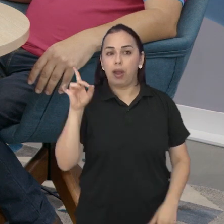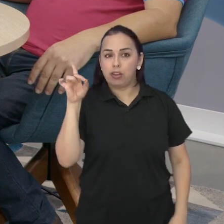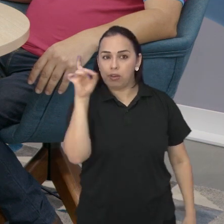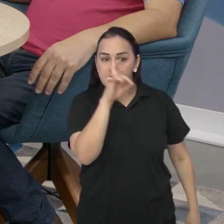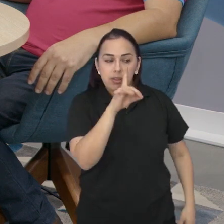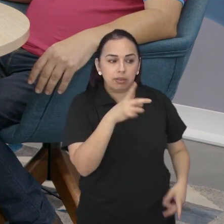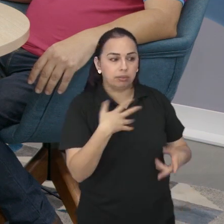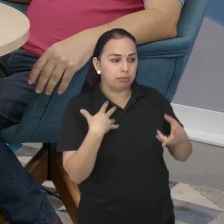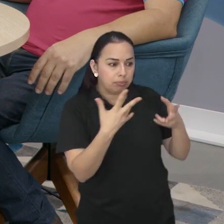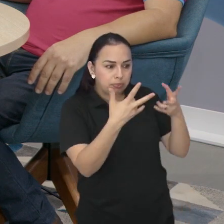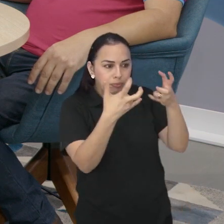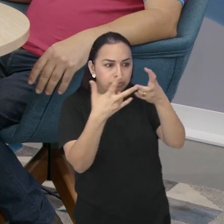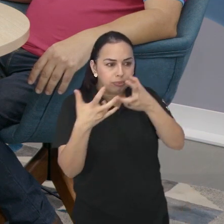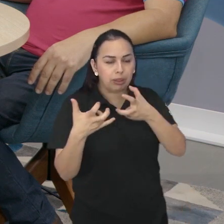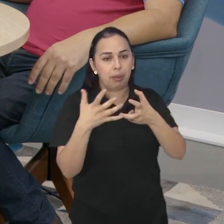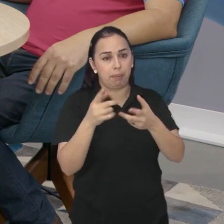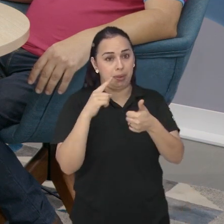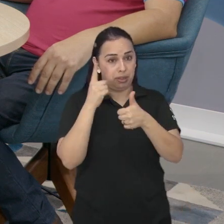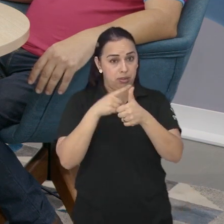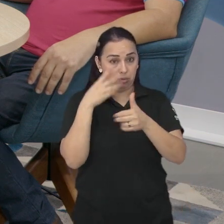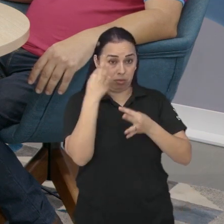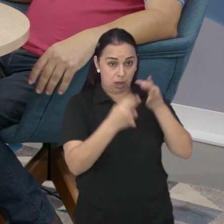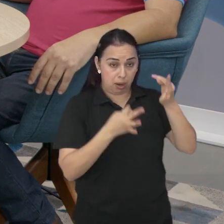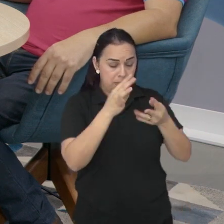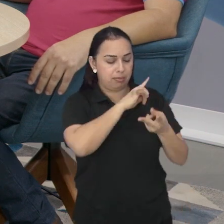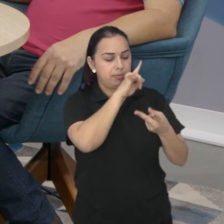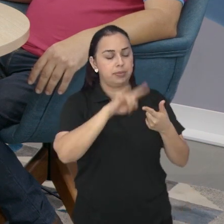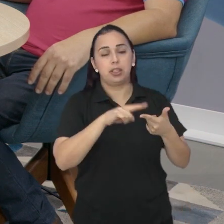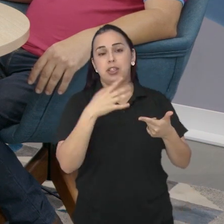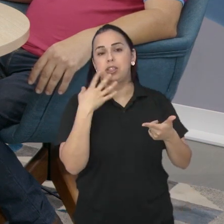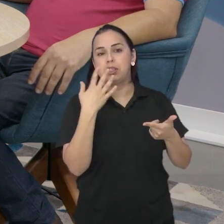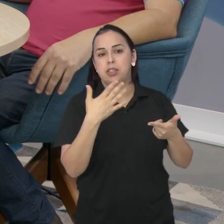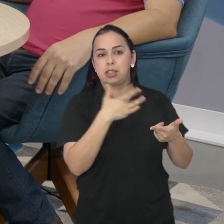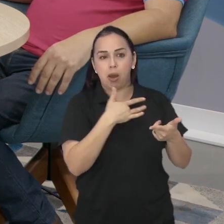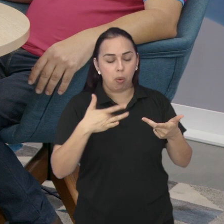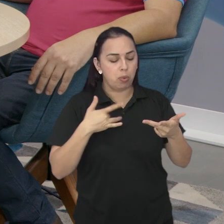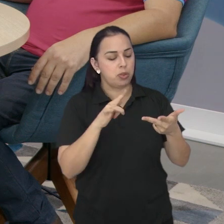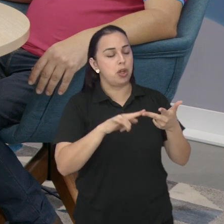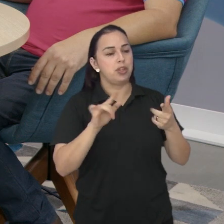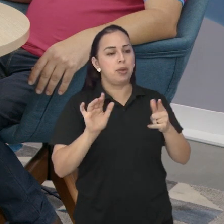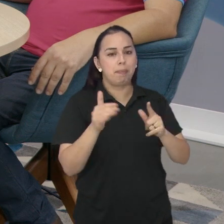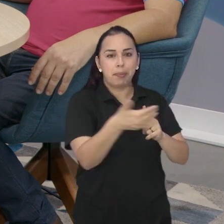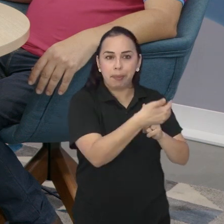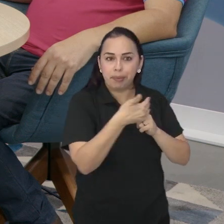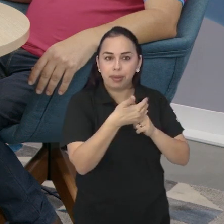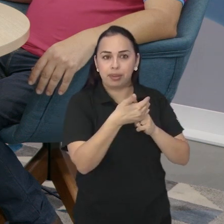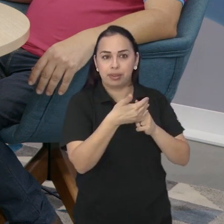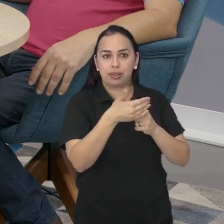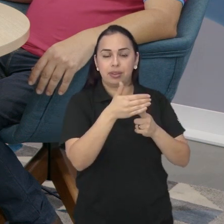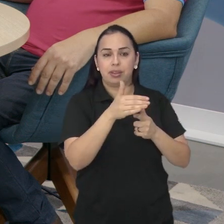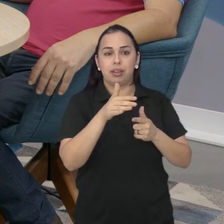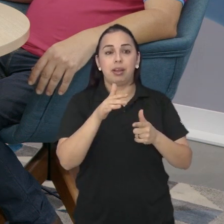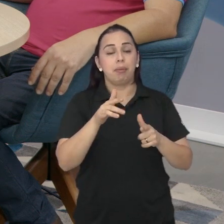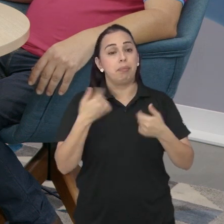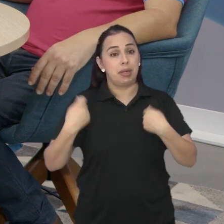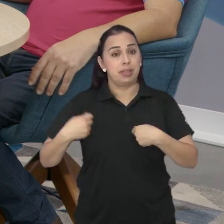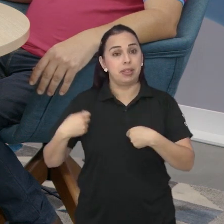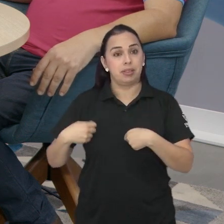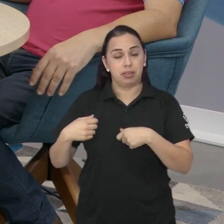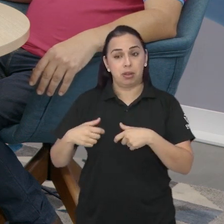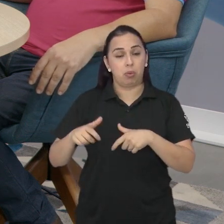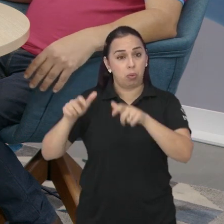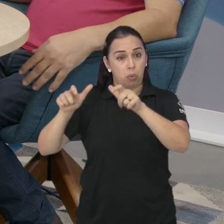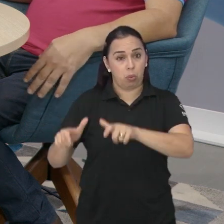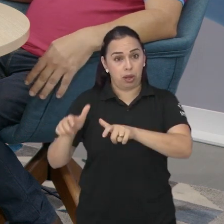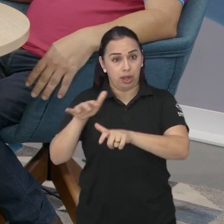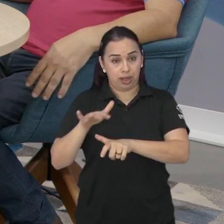dificuldade que a gente vê. Então tem que ter todo um trabalho terapêutico, de saúde, de proteção. Então ele tem que ter um estado, né?